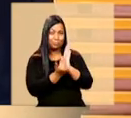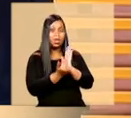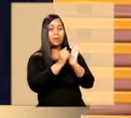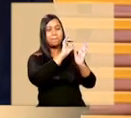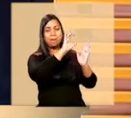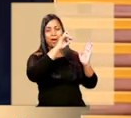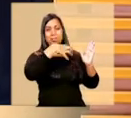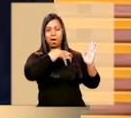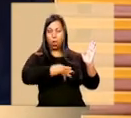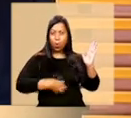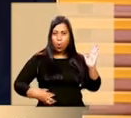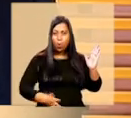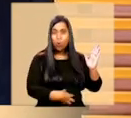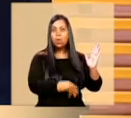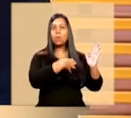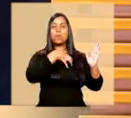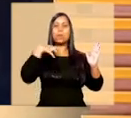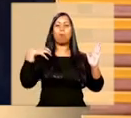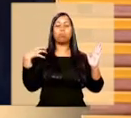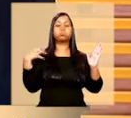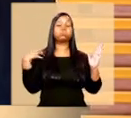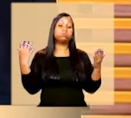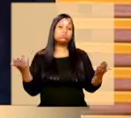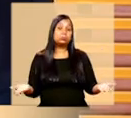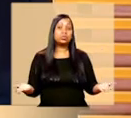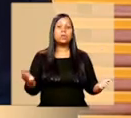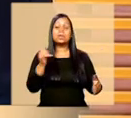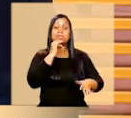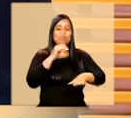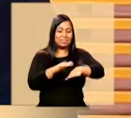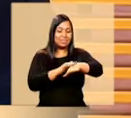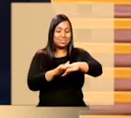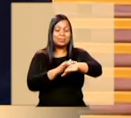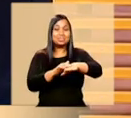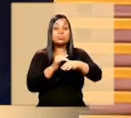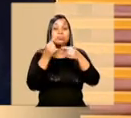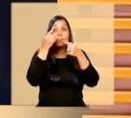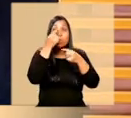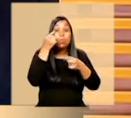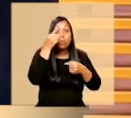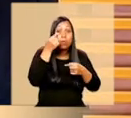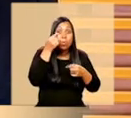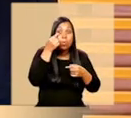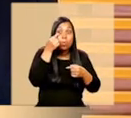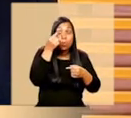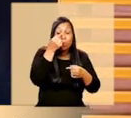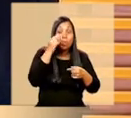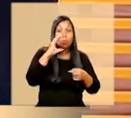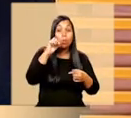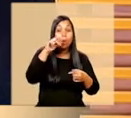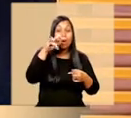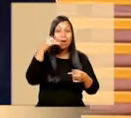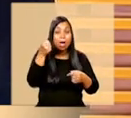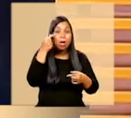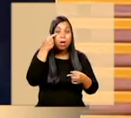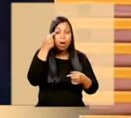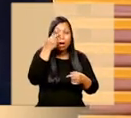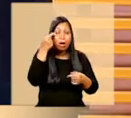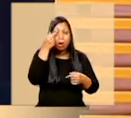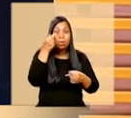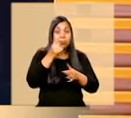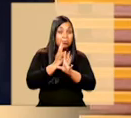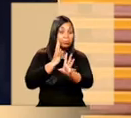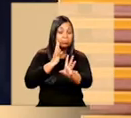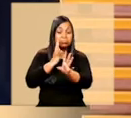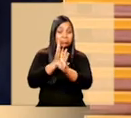para cada órgão, né? Então, por exemplo, numa questão de transplante de tecidos, como a córnea, a fila é uma fila de